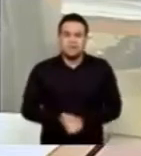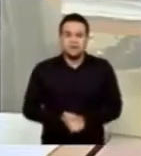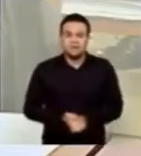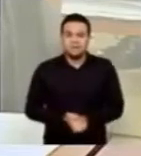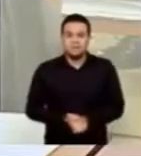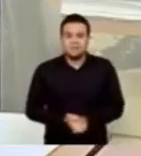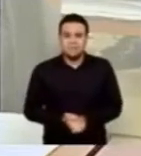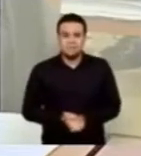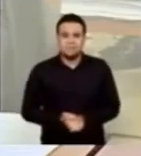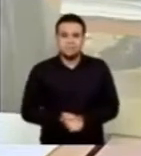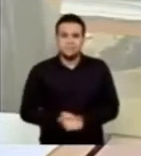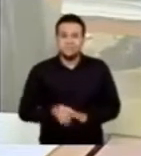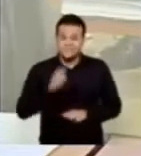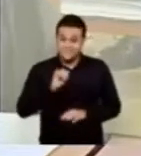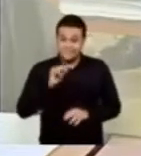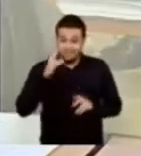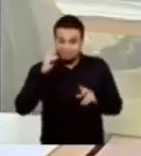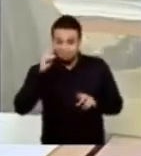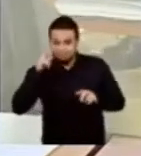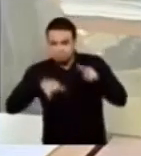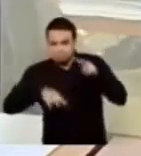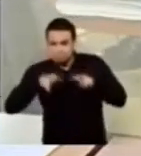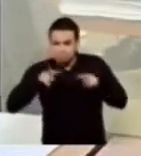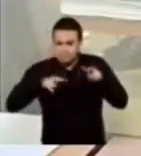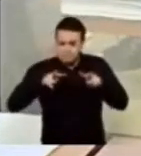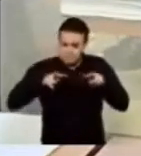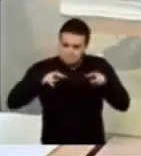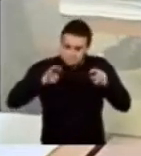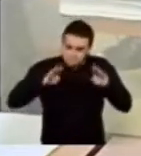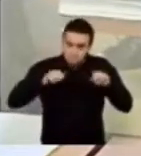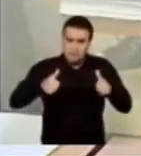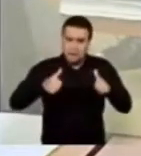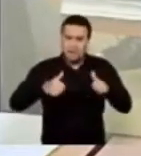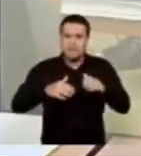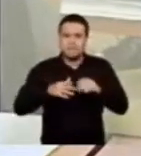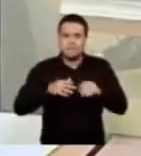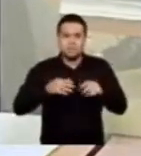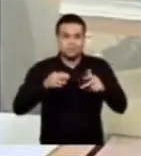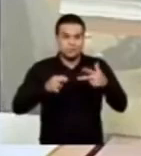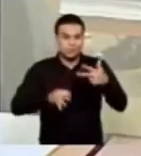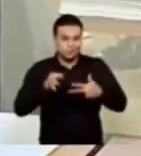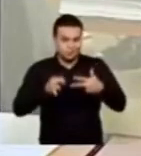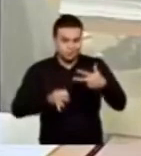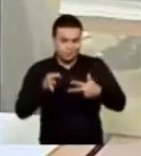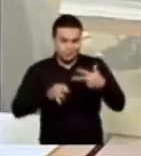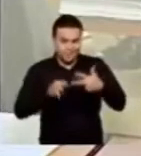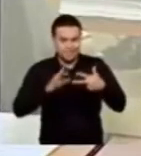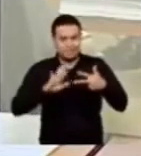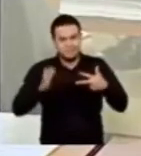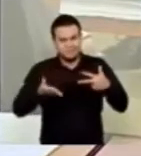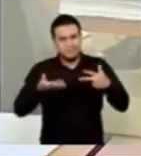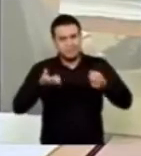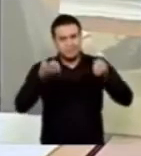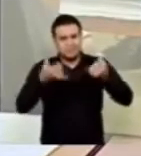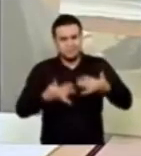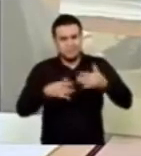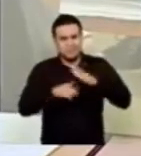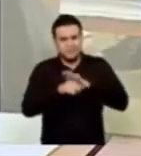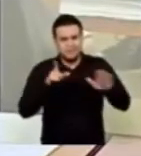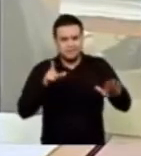Se examinarem bem o Poder Judiciário, e basta citar aquilo que eu já me referi, a